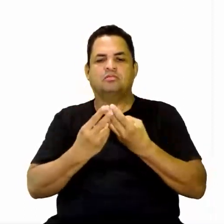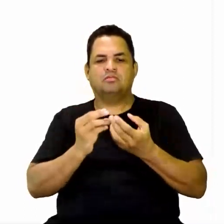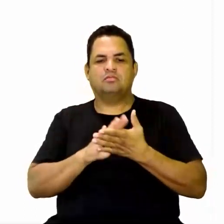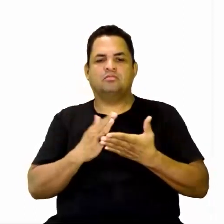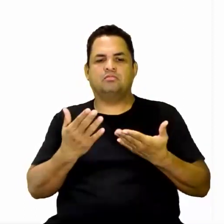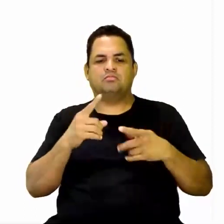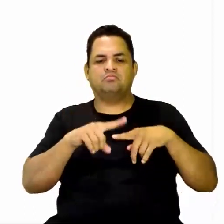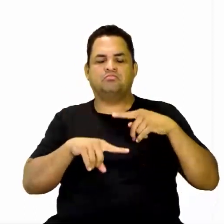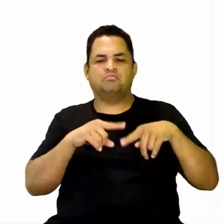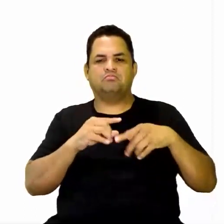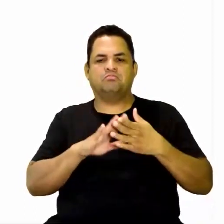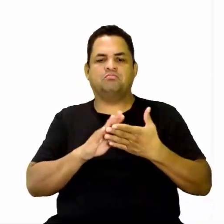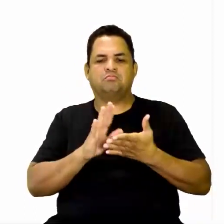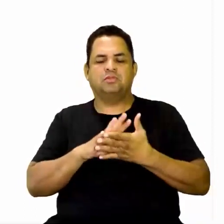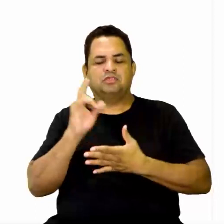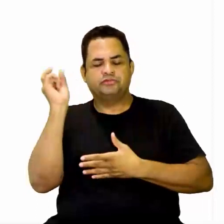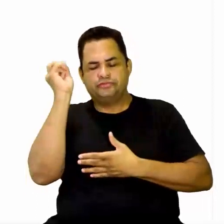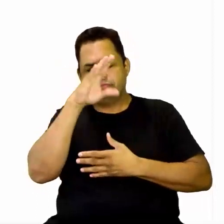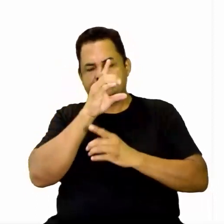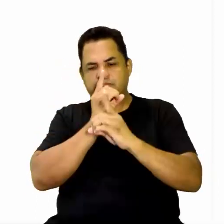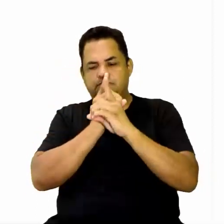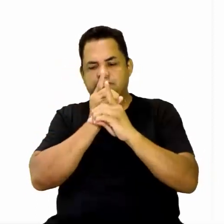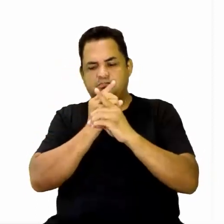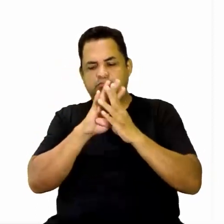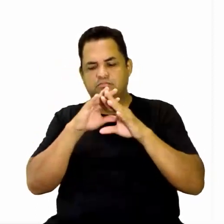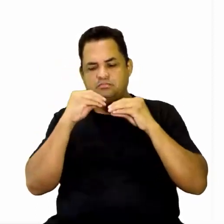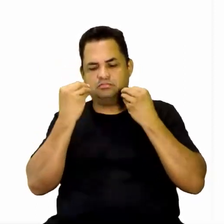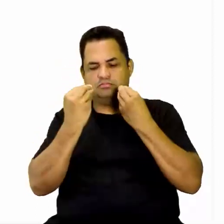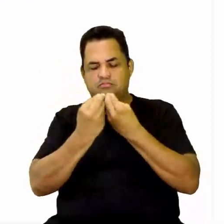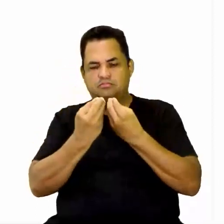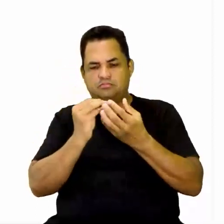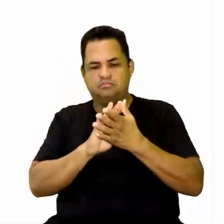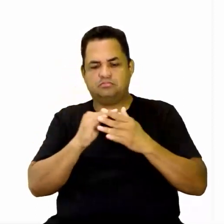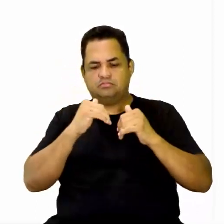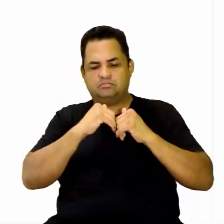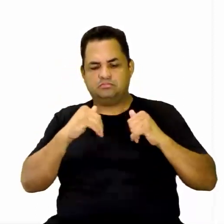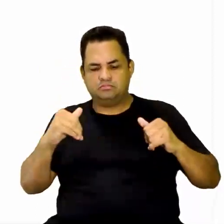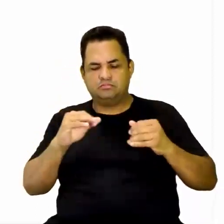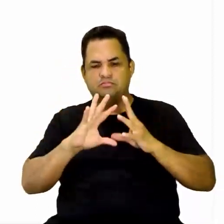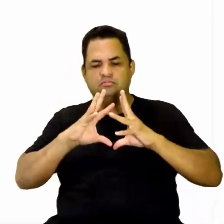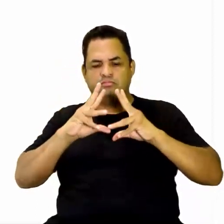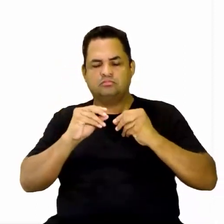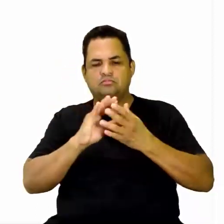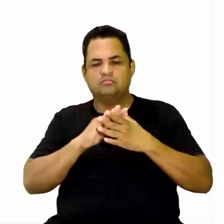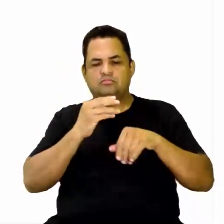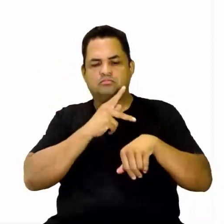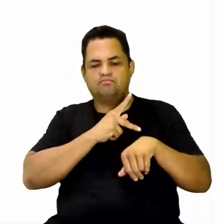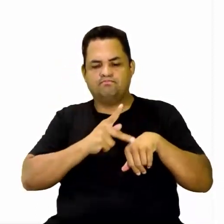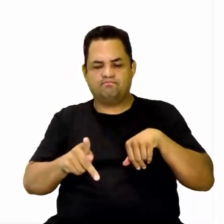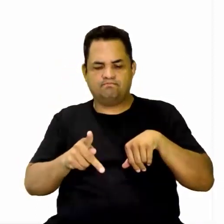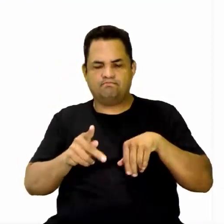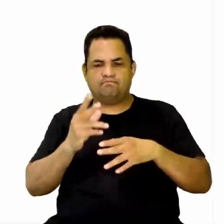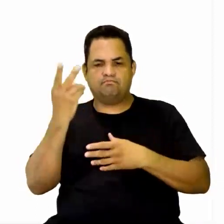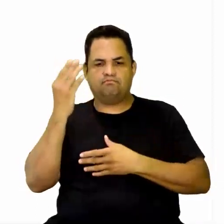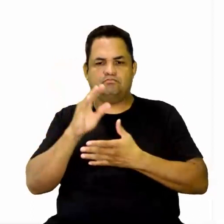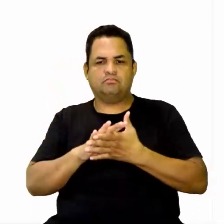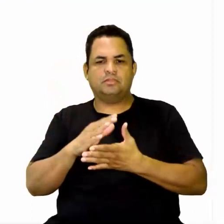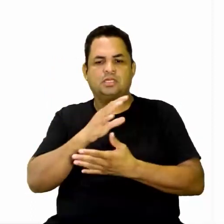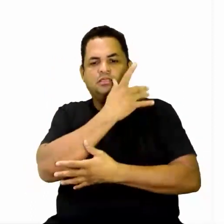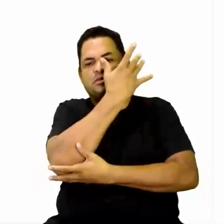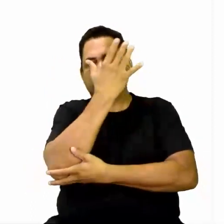material, por isso é muito raro encontrar uma substância isolada completamente da natureza, tá